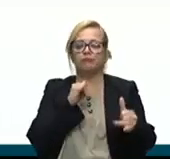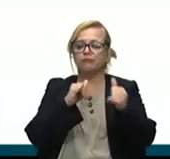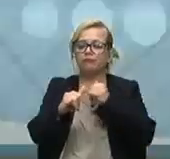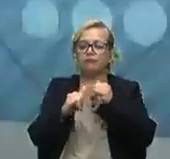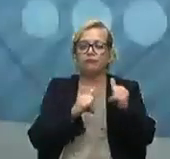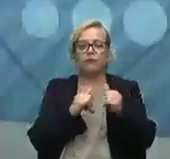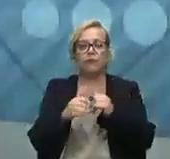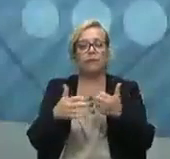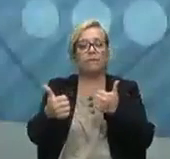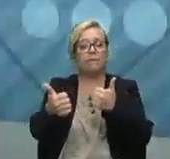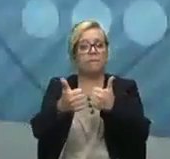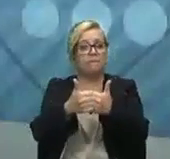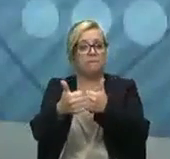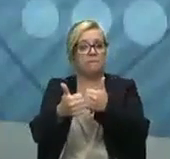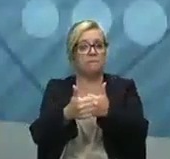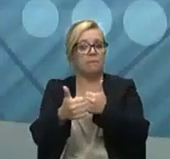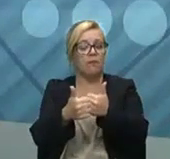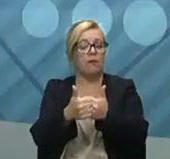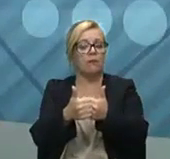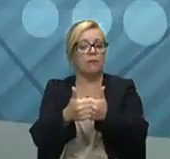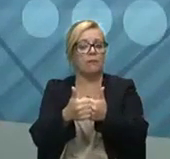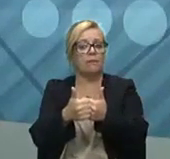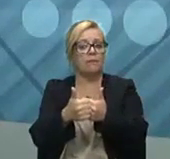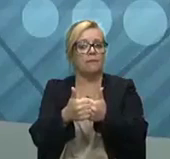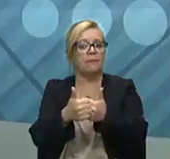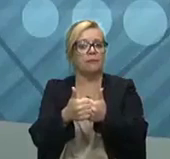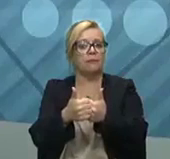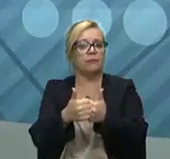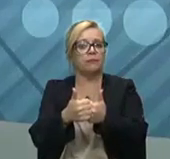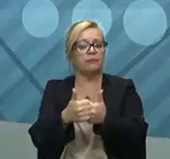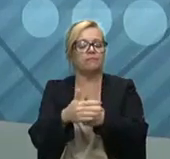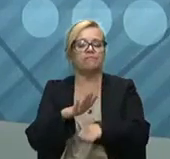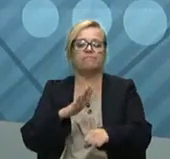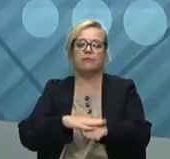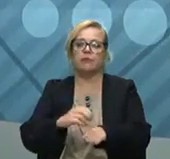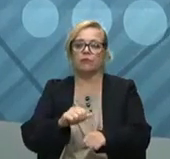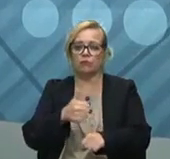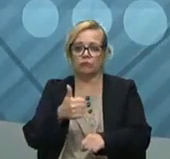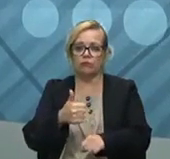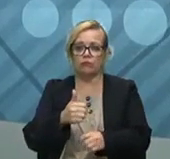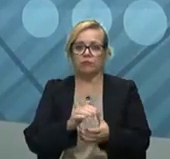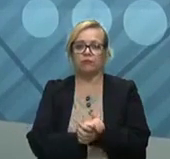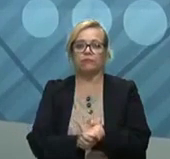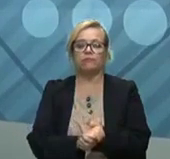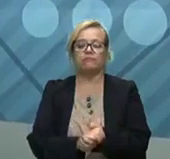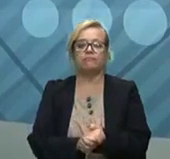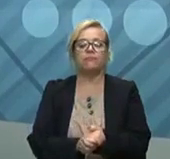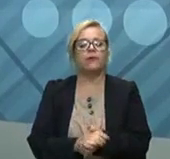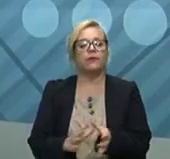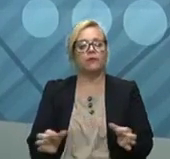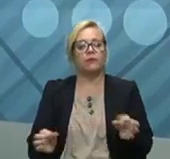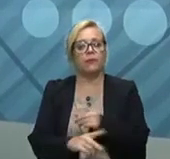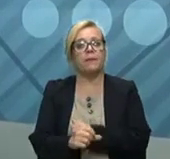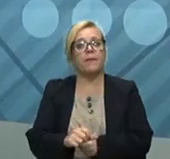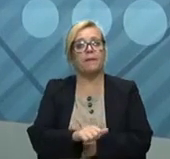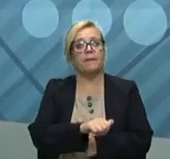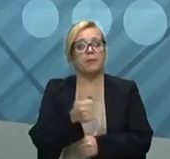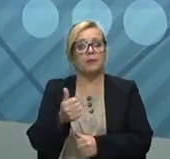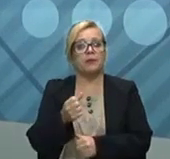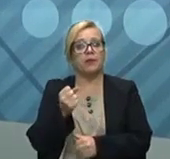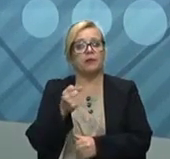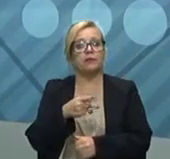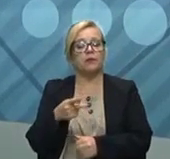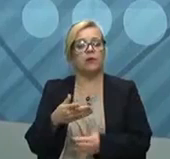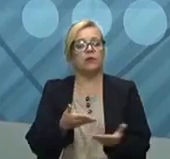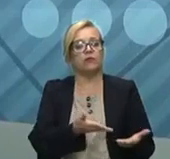estão próximos, porque esse valor de R está próximo de mais 1. E assim, então, nós resolvemos a primeira situação problema